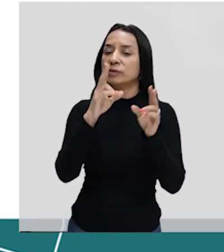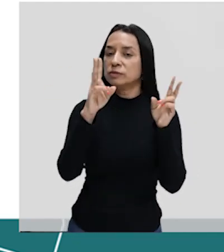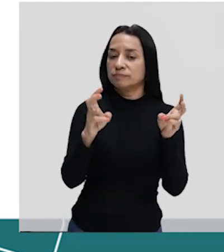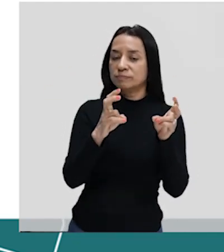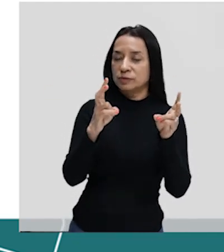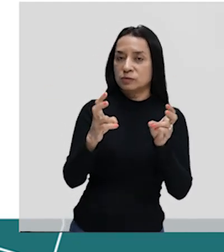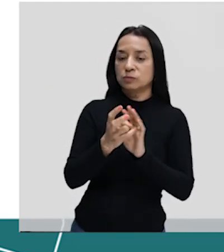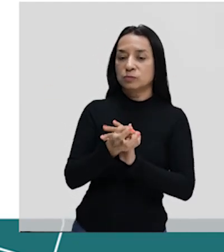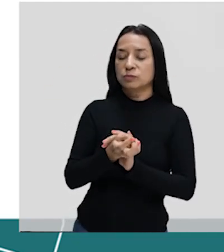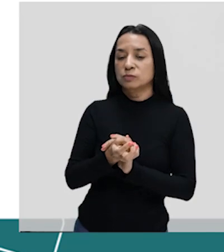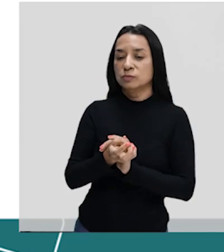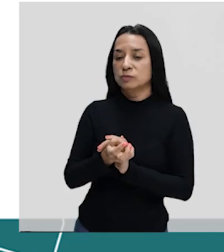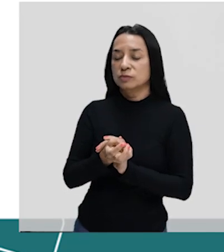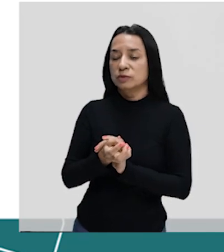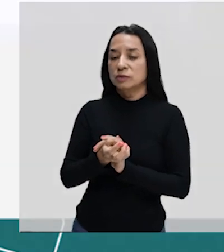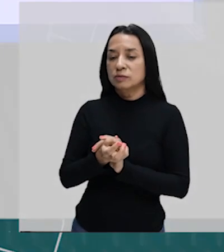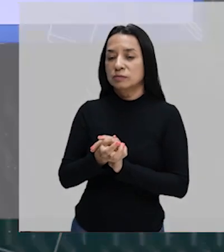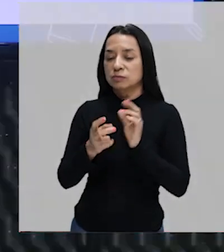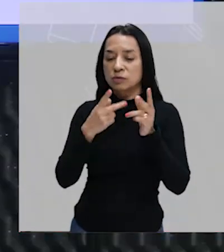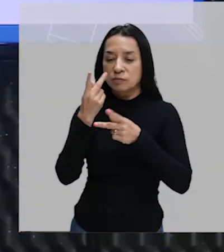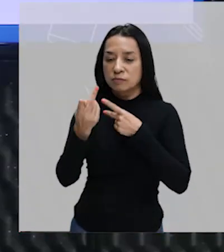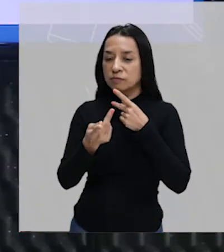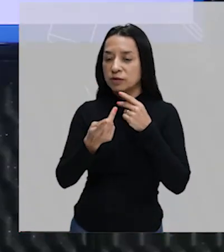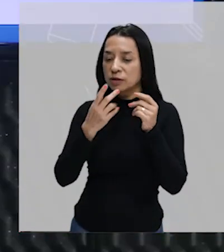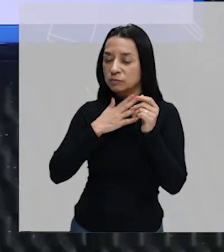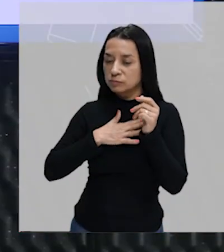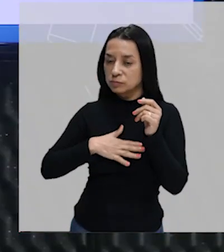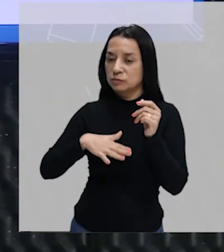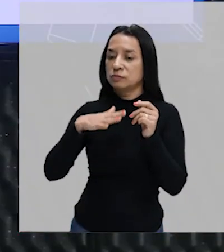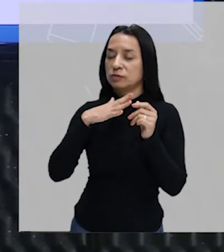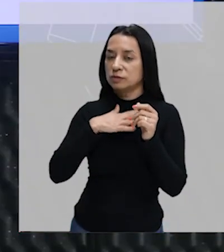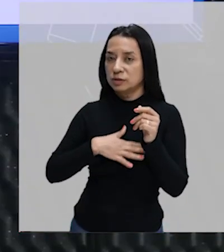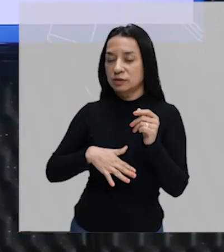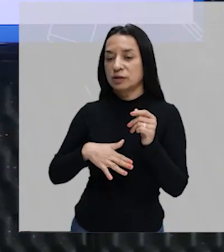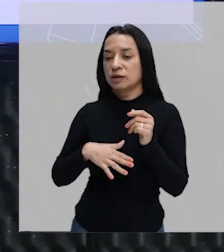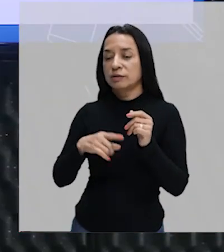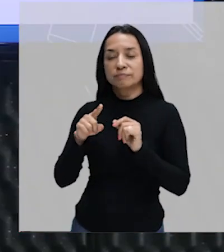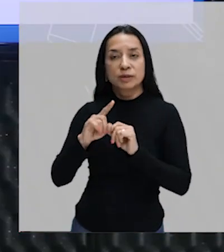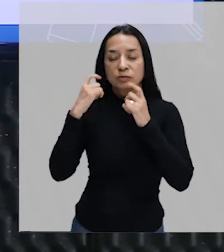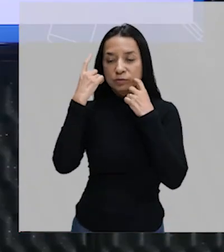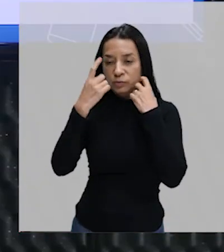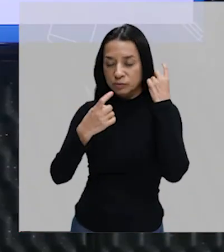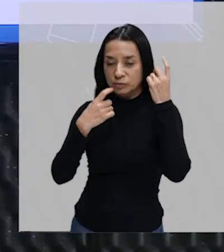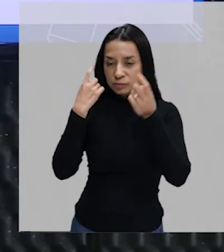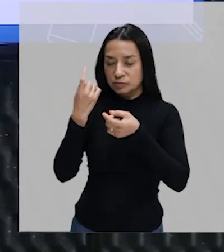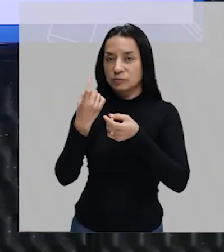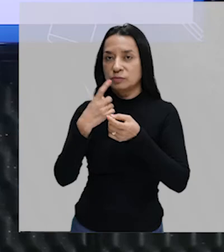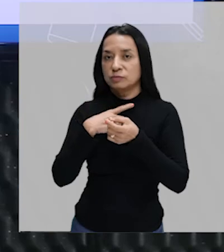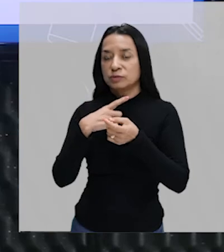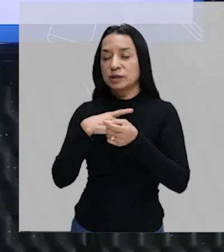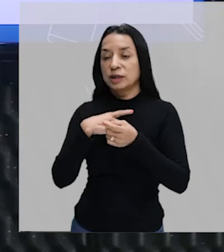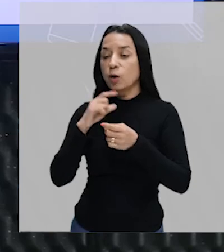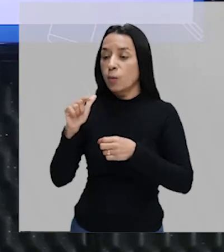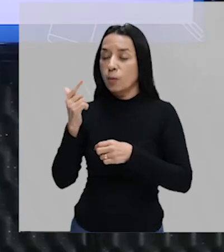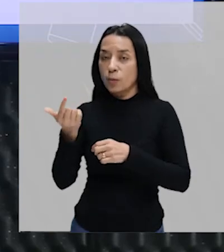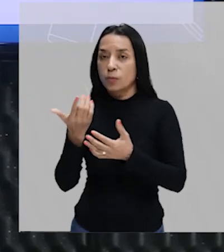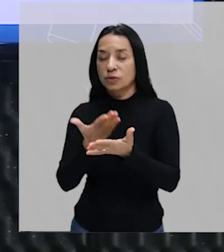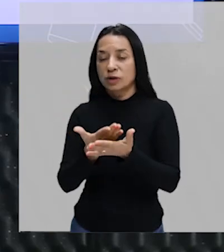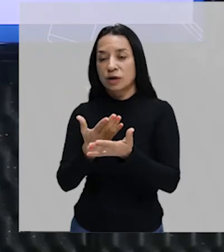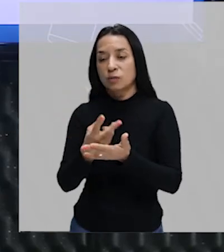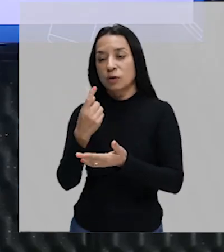vamos falar dele pausadamente. Se você não compreender, não se preocupe, que nós vamos ter ainda mais alguma aula, uma ou